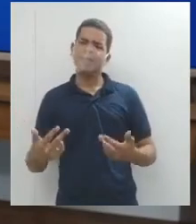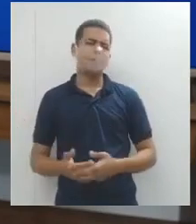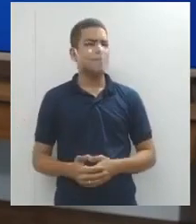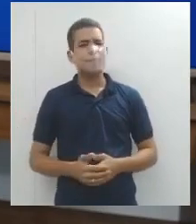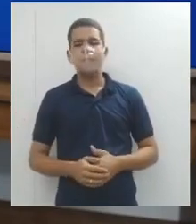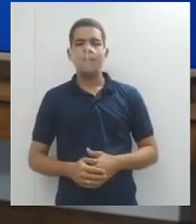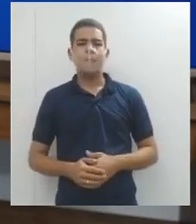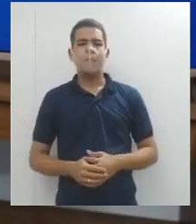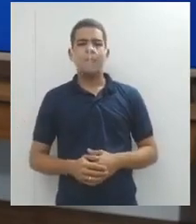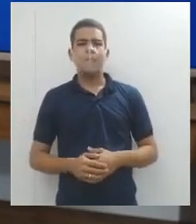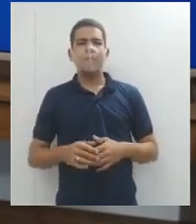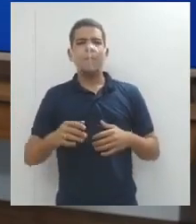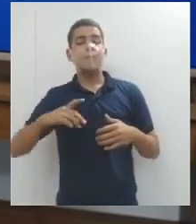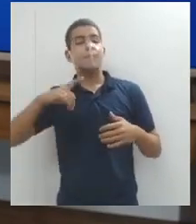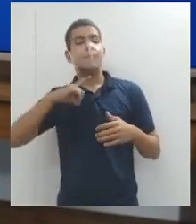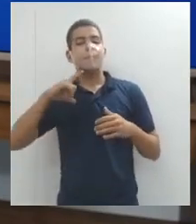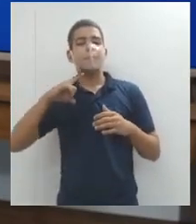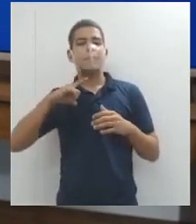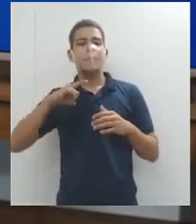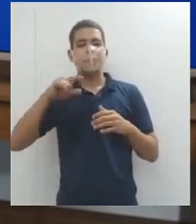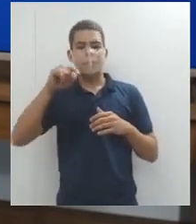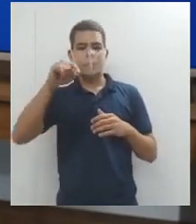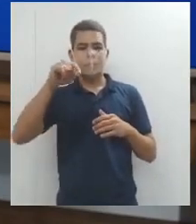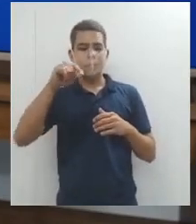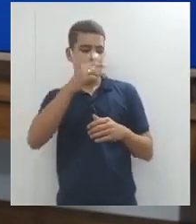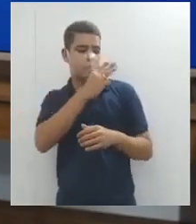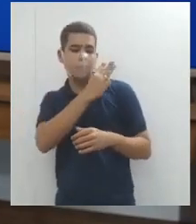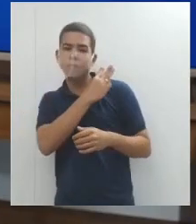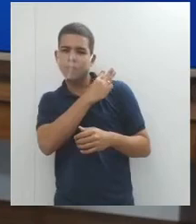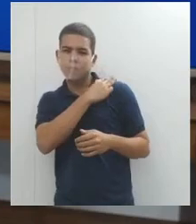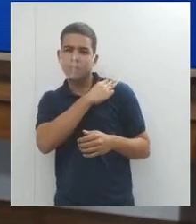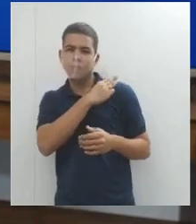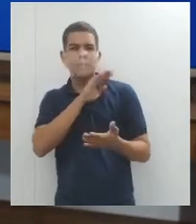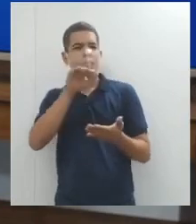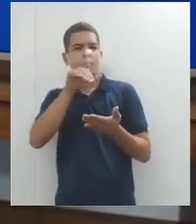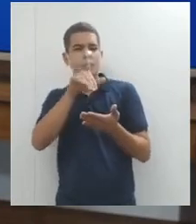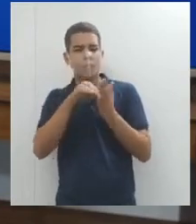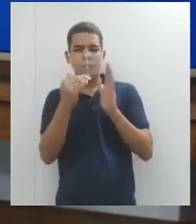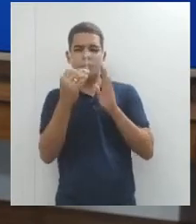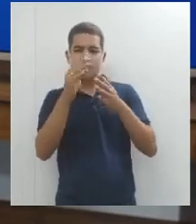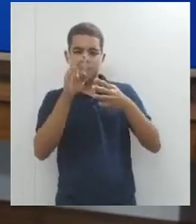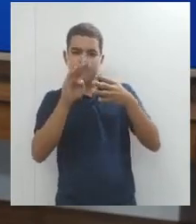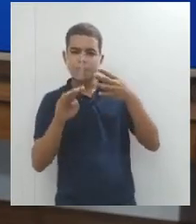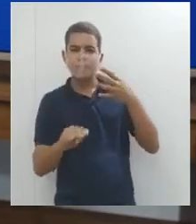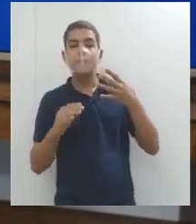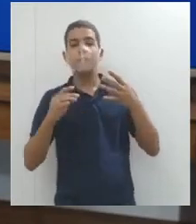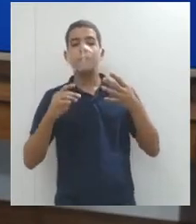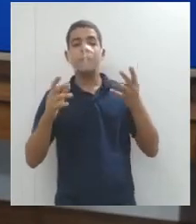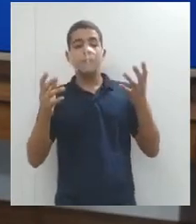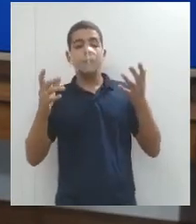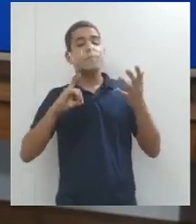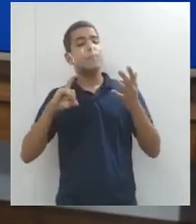já entrou na última etapa da educação básica, que é o ensino médio, e agora, cada vez mais, será exigido